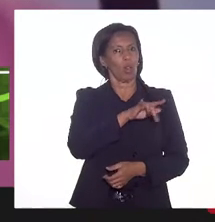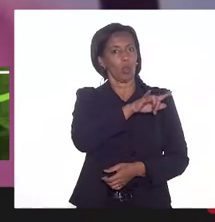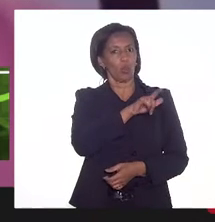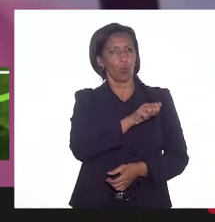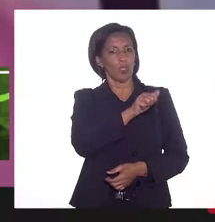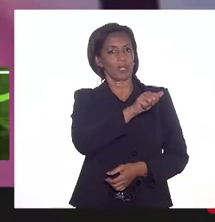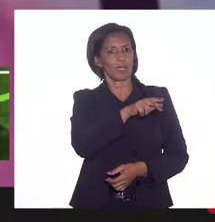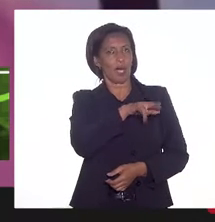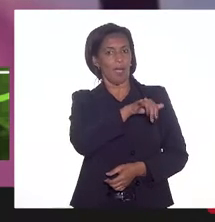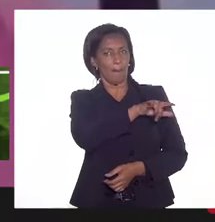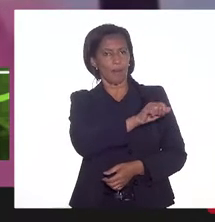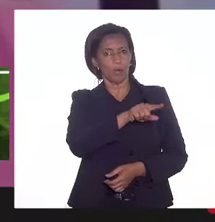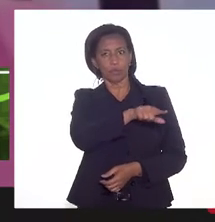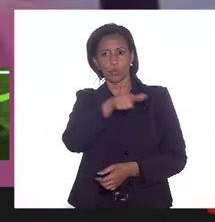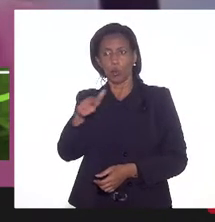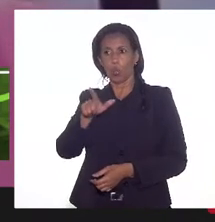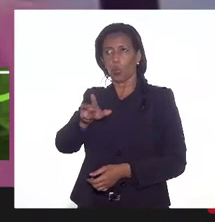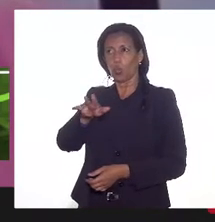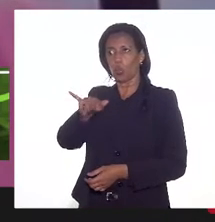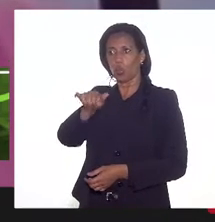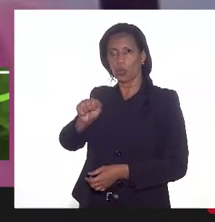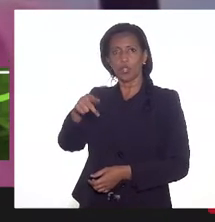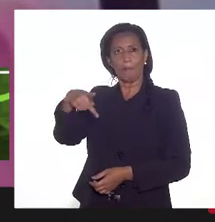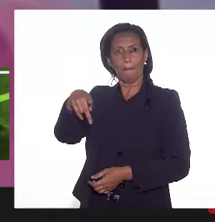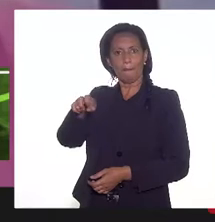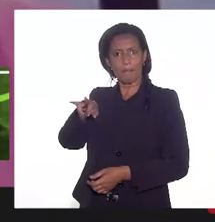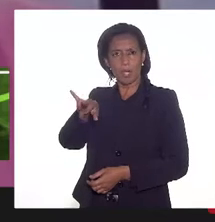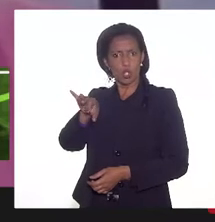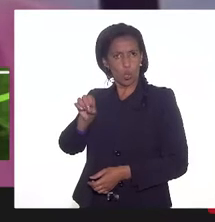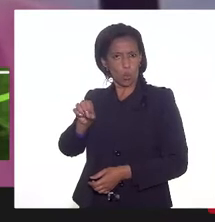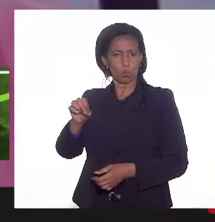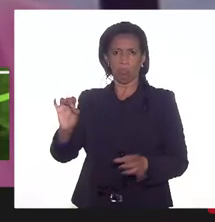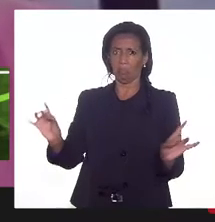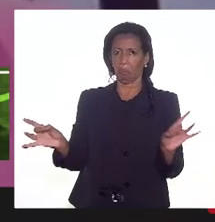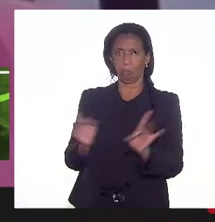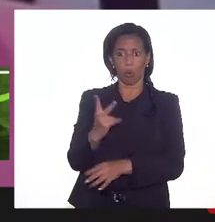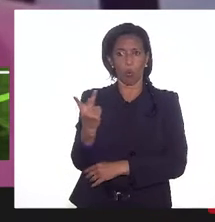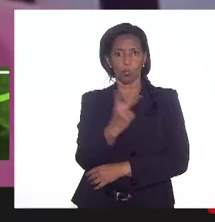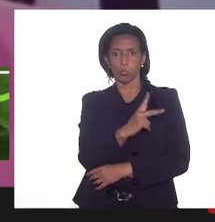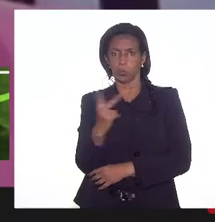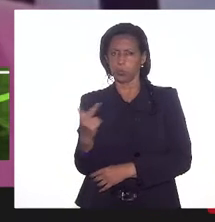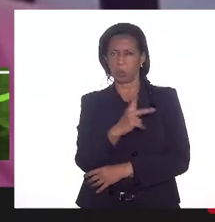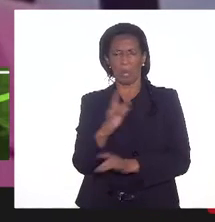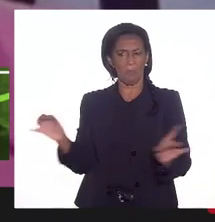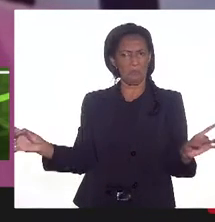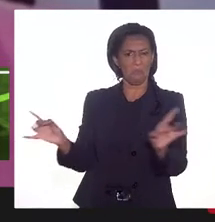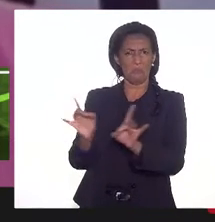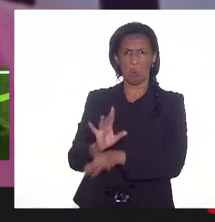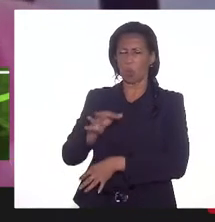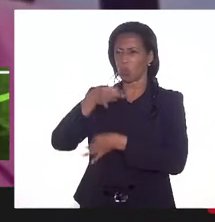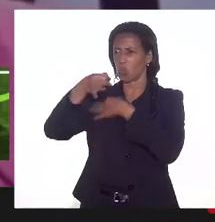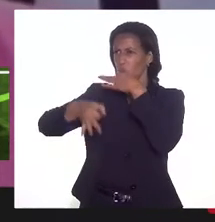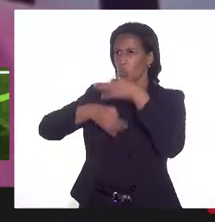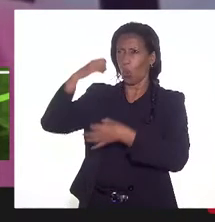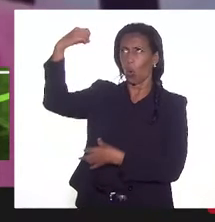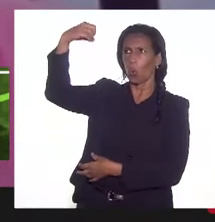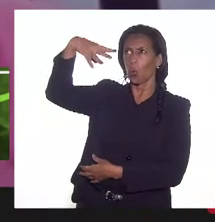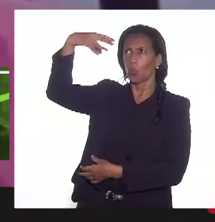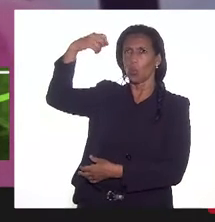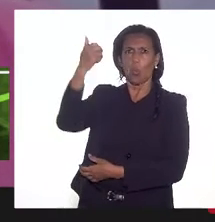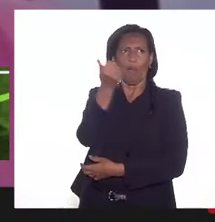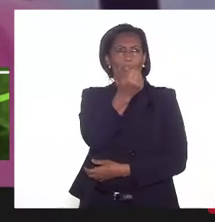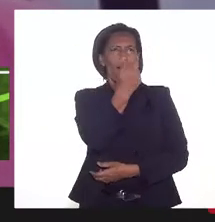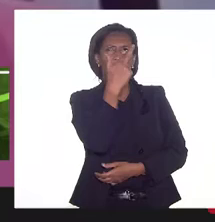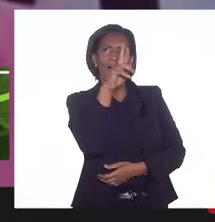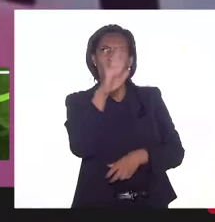o Armando Costa quanto o Luiz Peixoto à disposição estão devidamente equipados com som com luz com ar